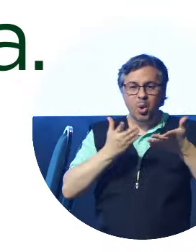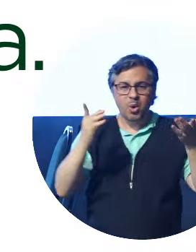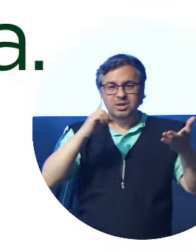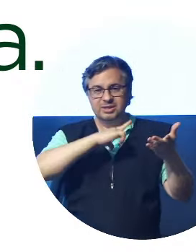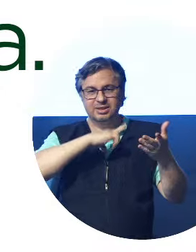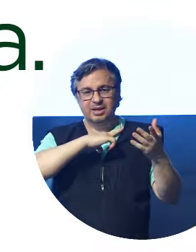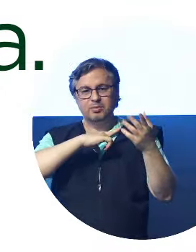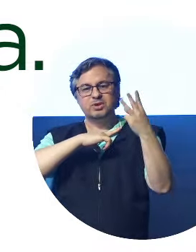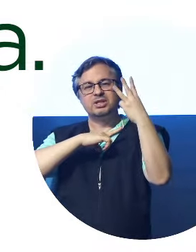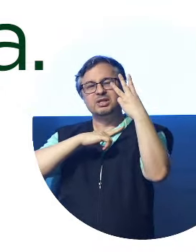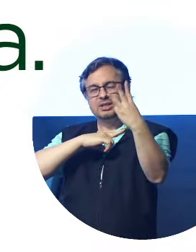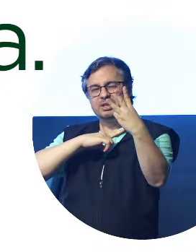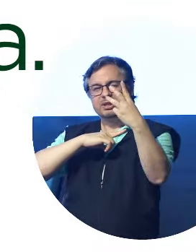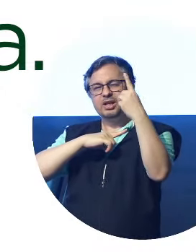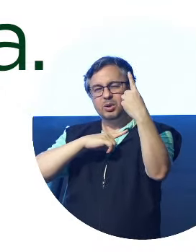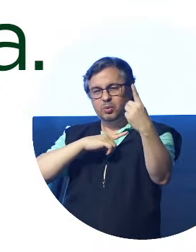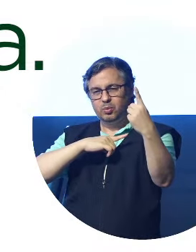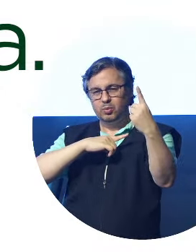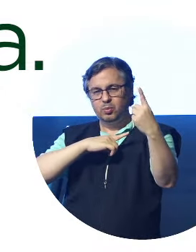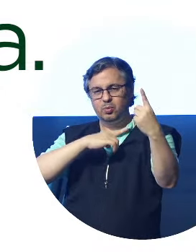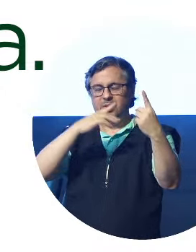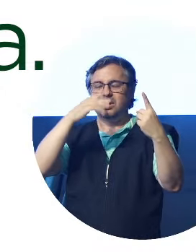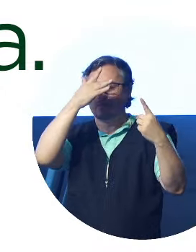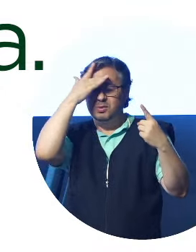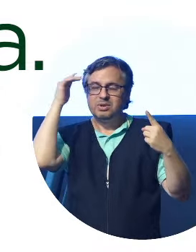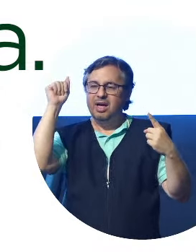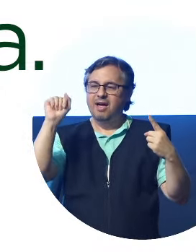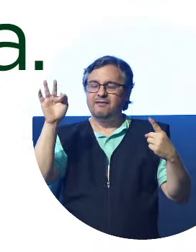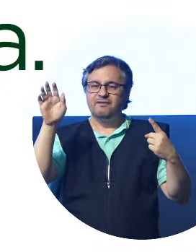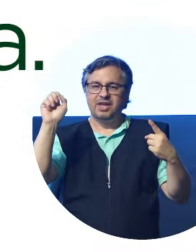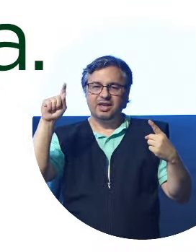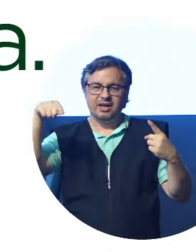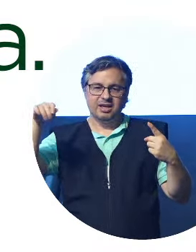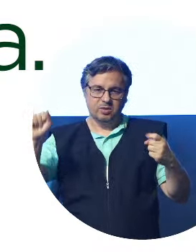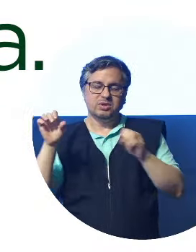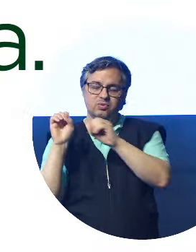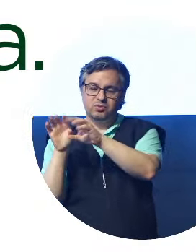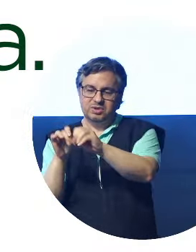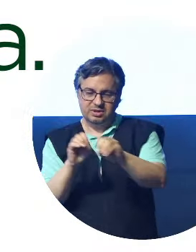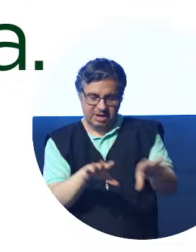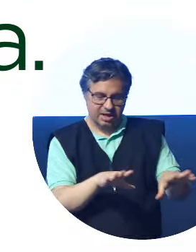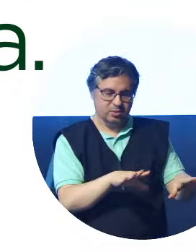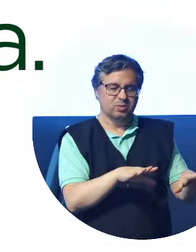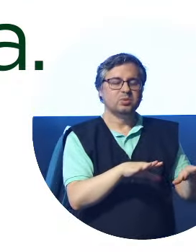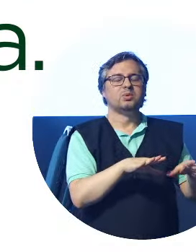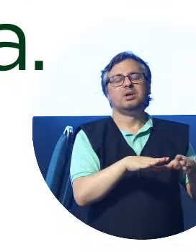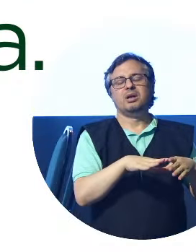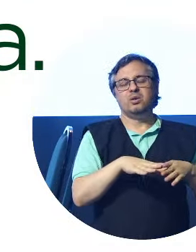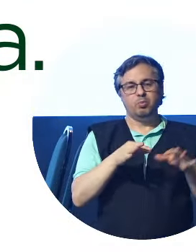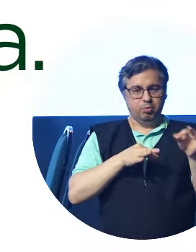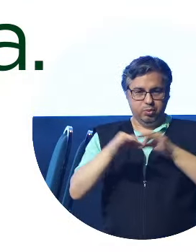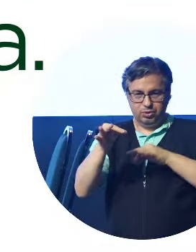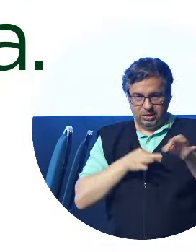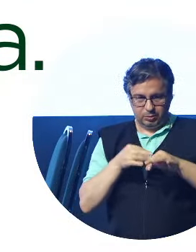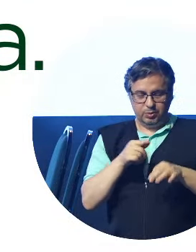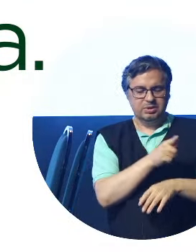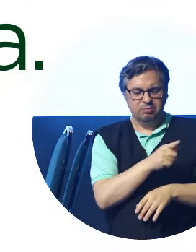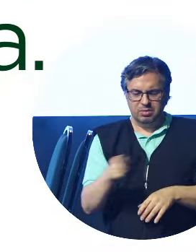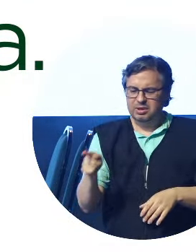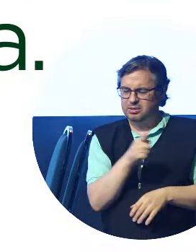Hoje nós temos 31 afegãos sendo discipulados na Vila Minha Pátria. 31.